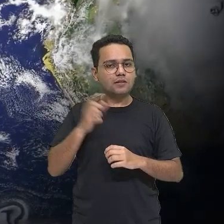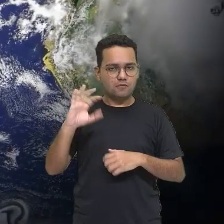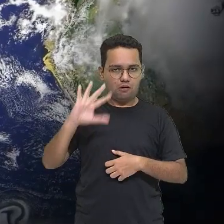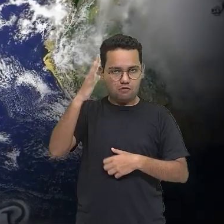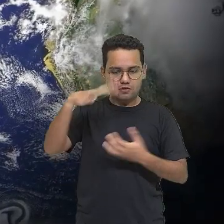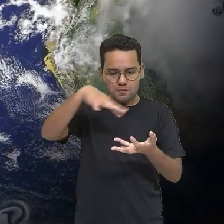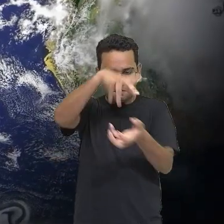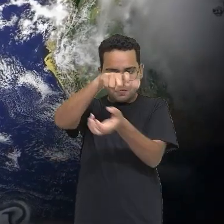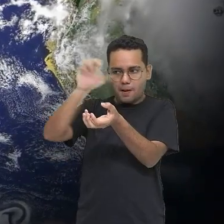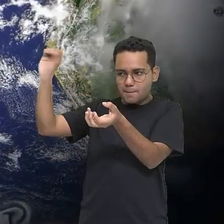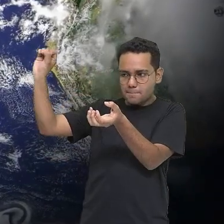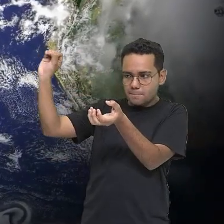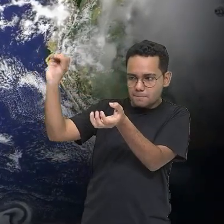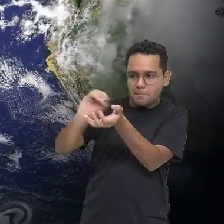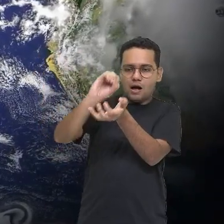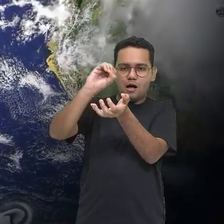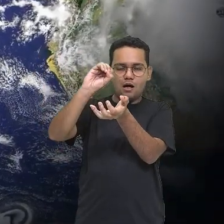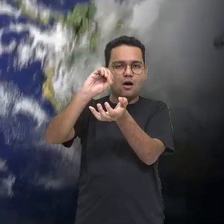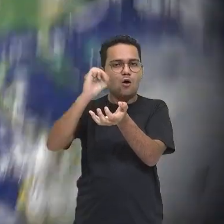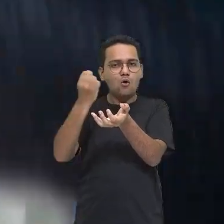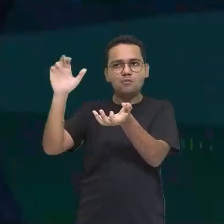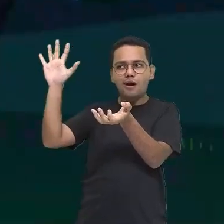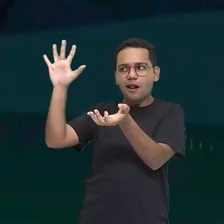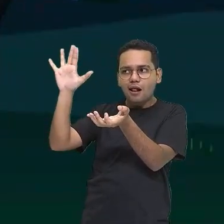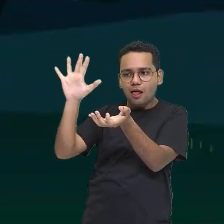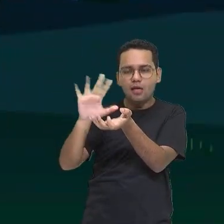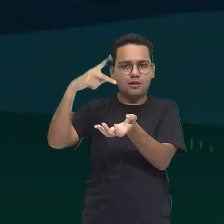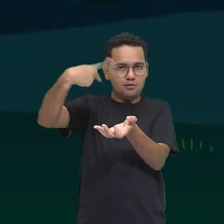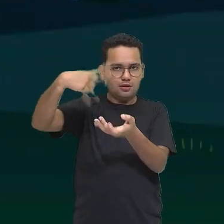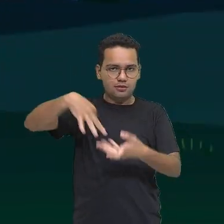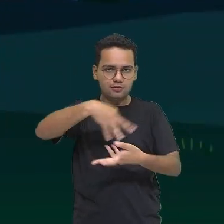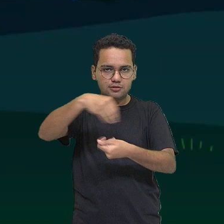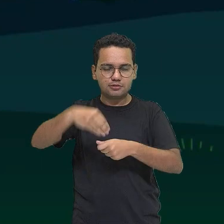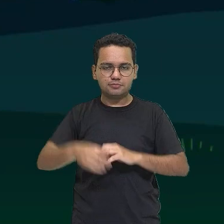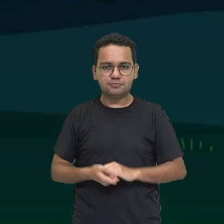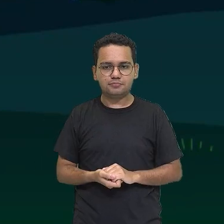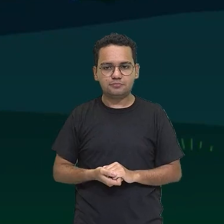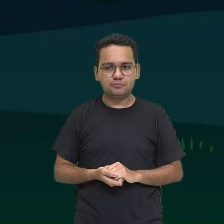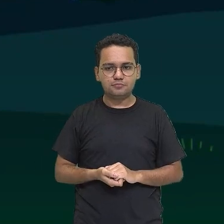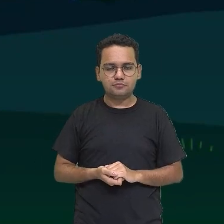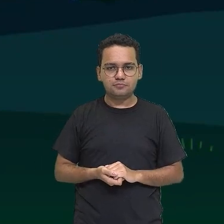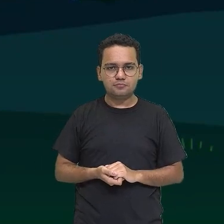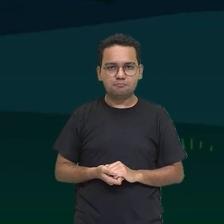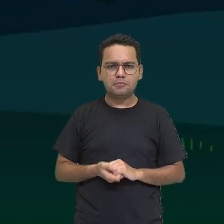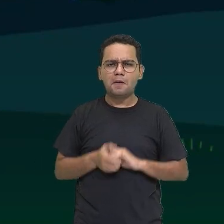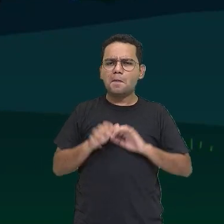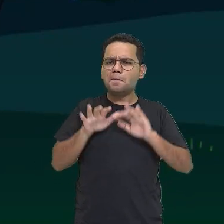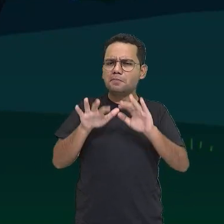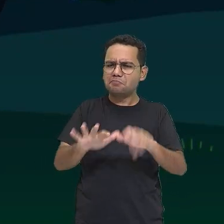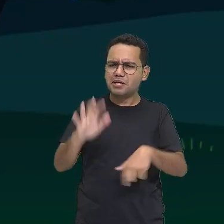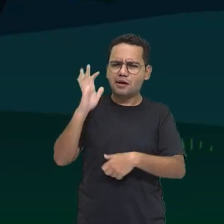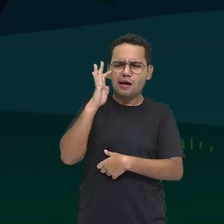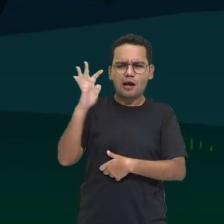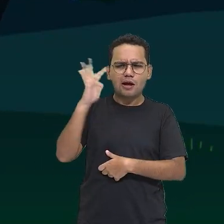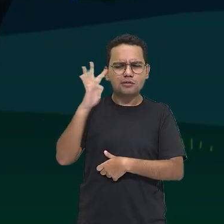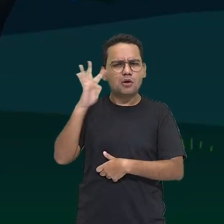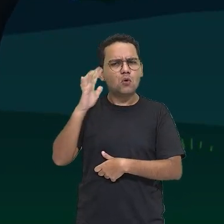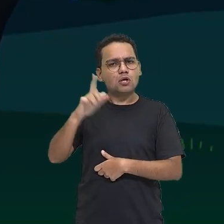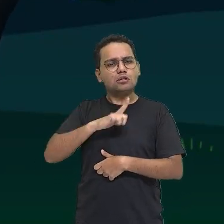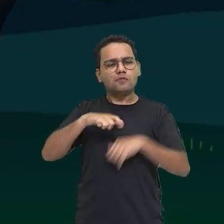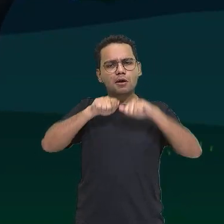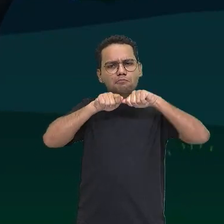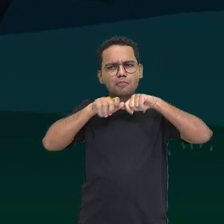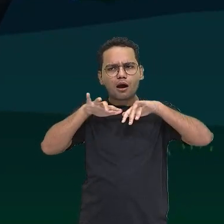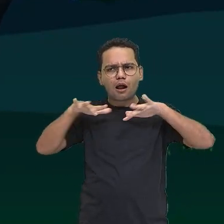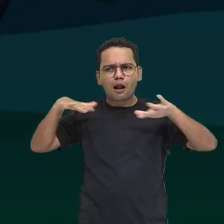e poeira cósmica até a Terra. Essa teoria, ela ganhou mais força